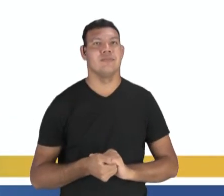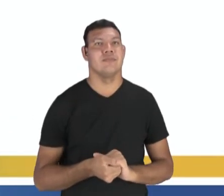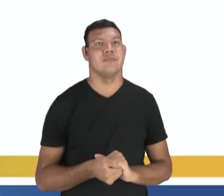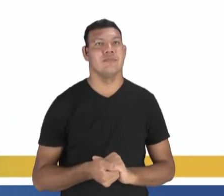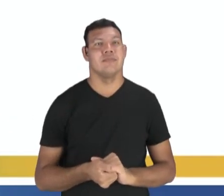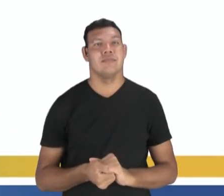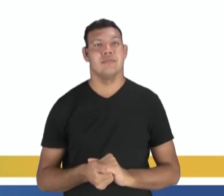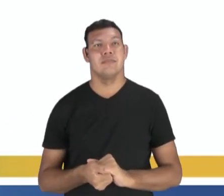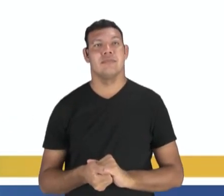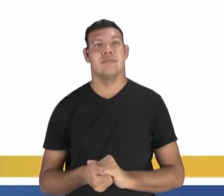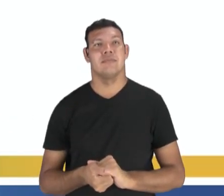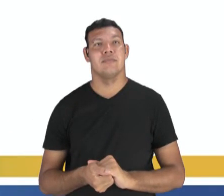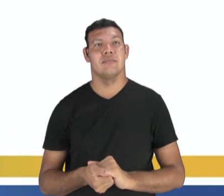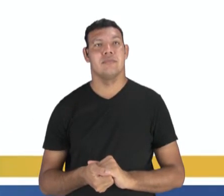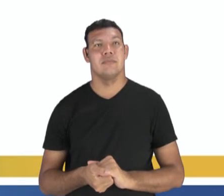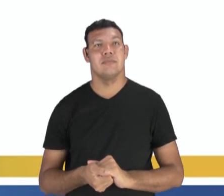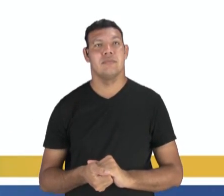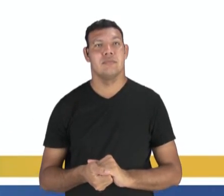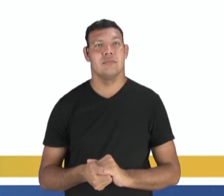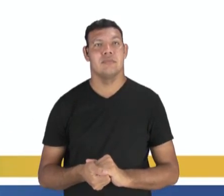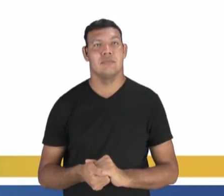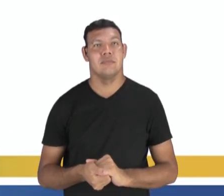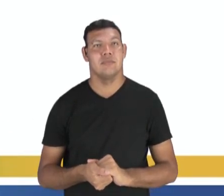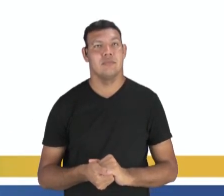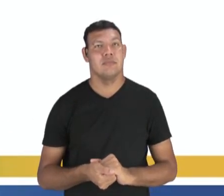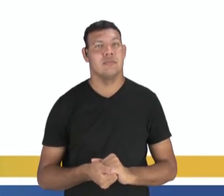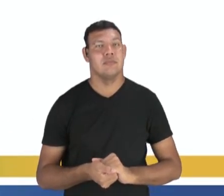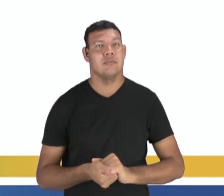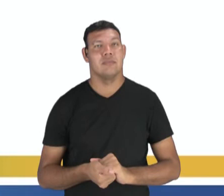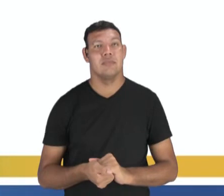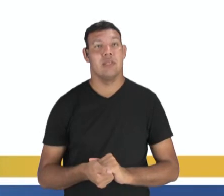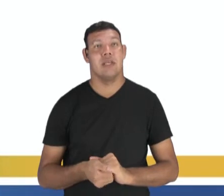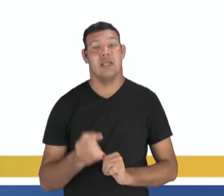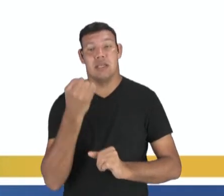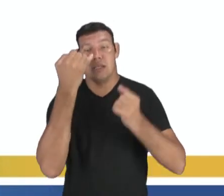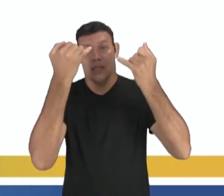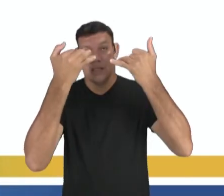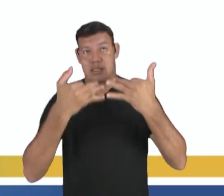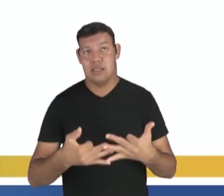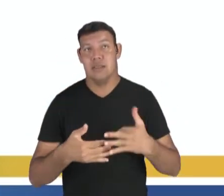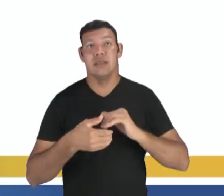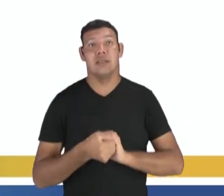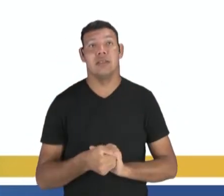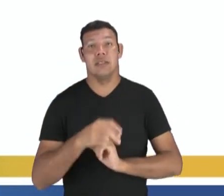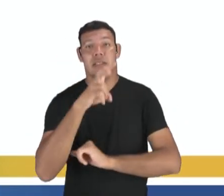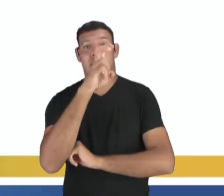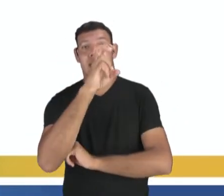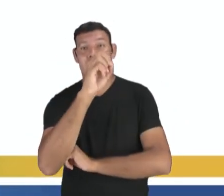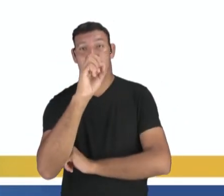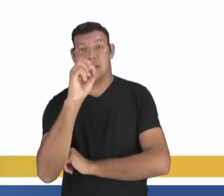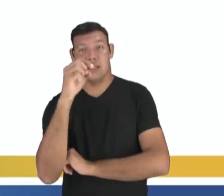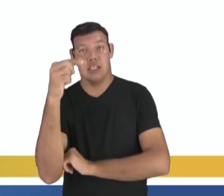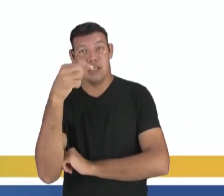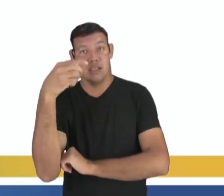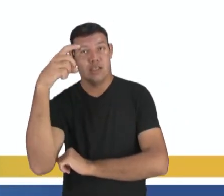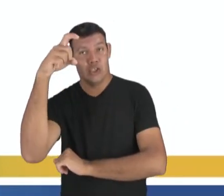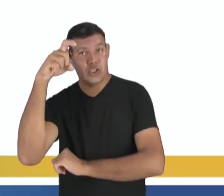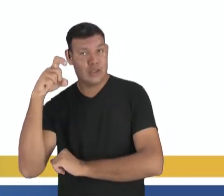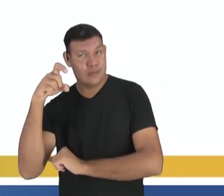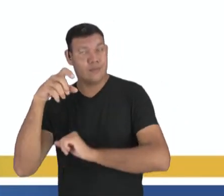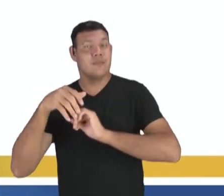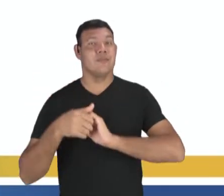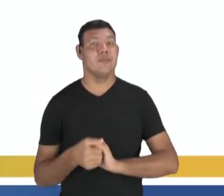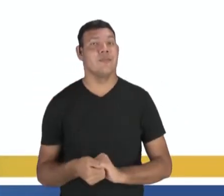e quando ele fala Opa quando ele fala 500 - XP sol Oi Carol quando ele fala